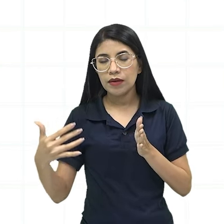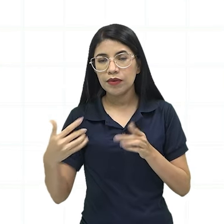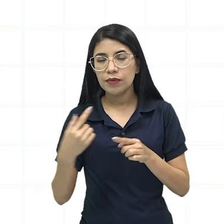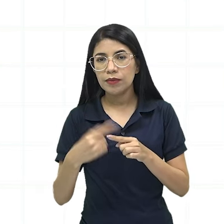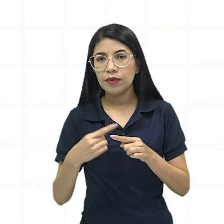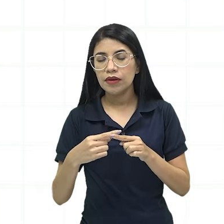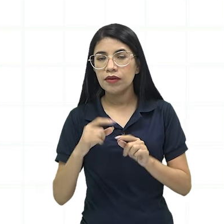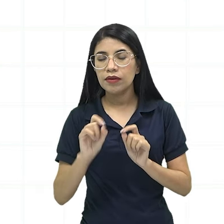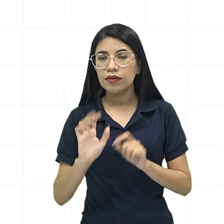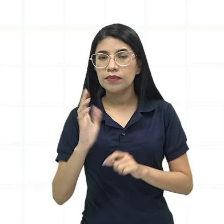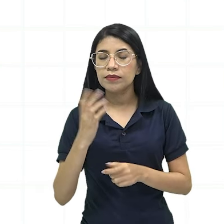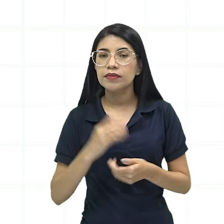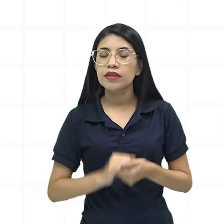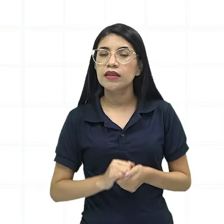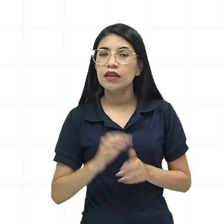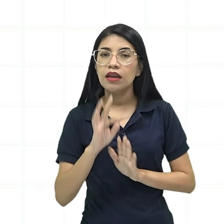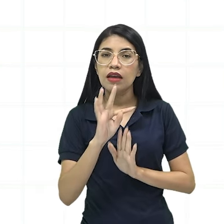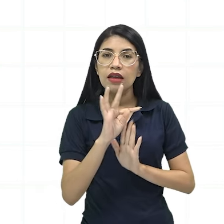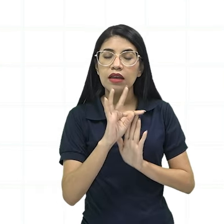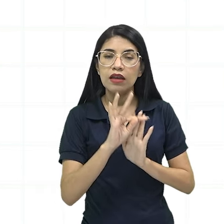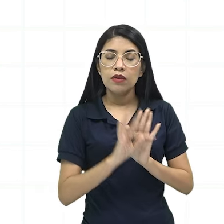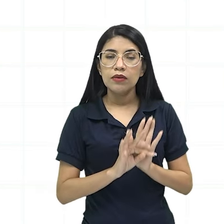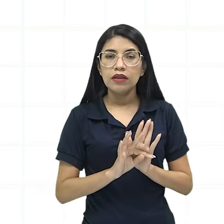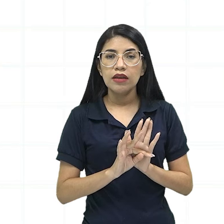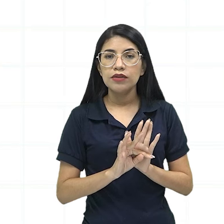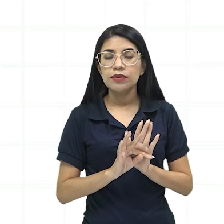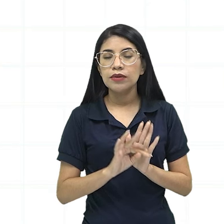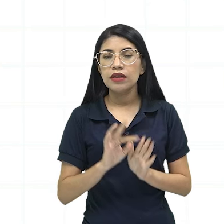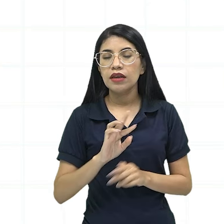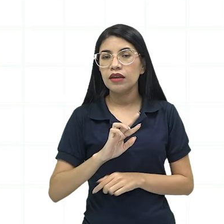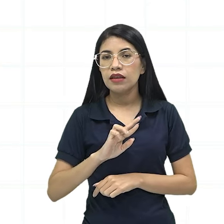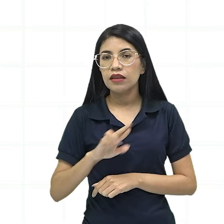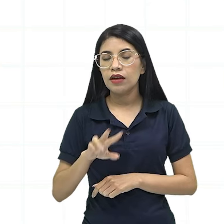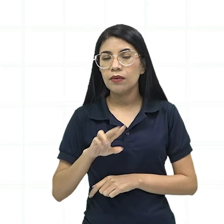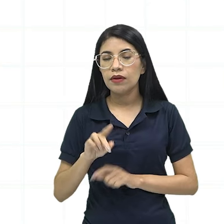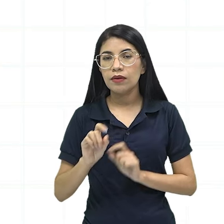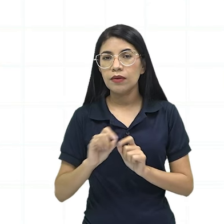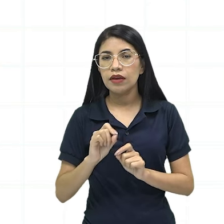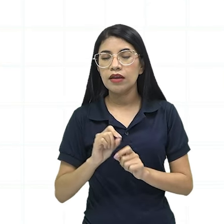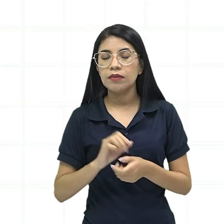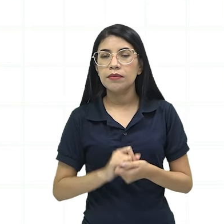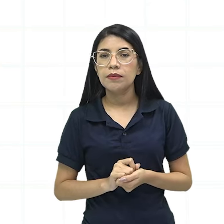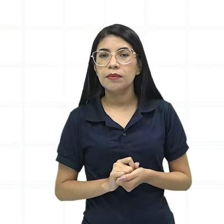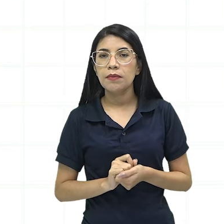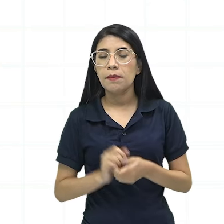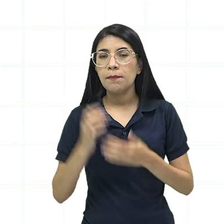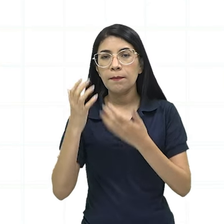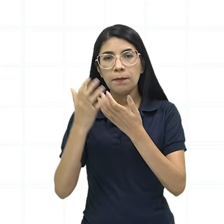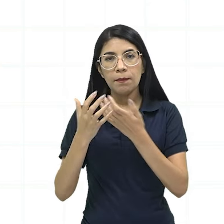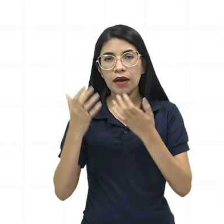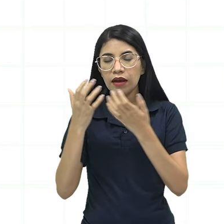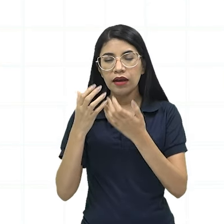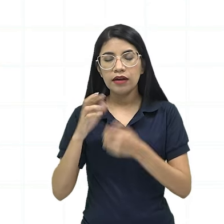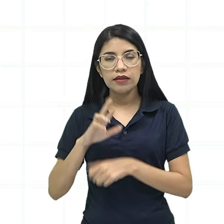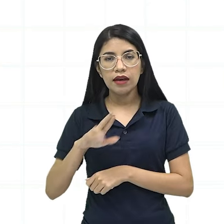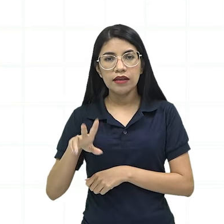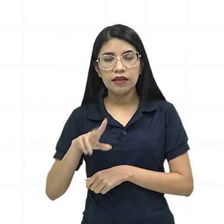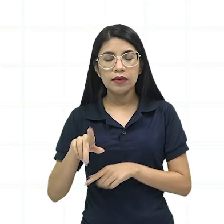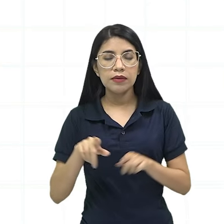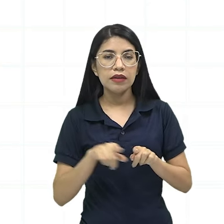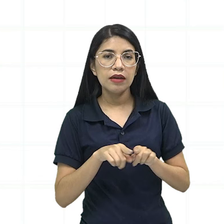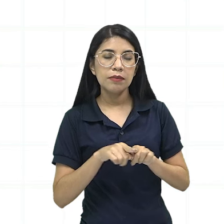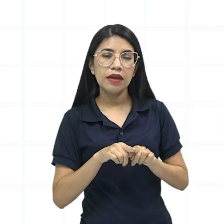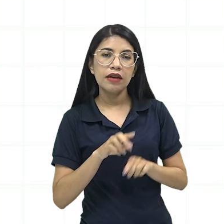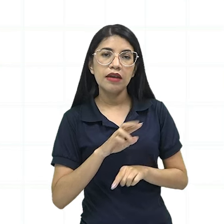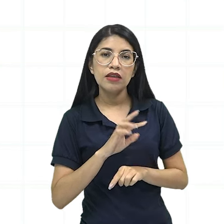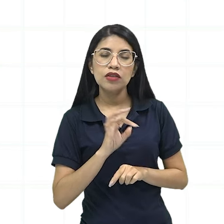quê? Porque ele é um texto que não é nem para ser literalmente cantado e nem para ser,